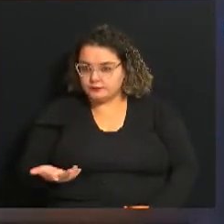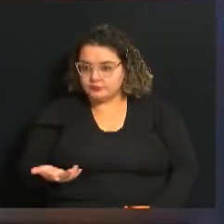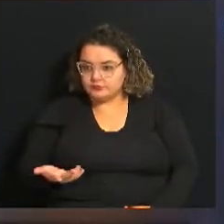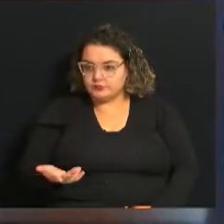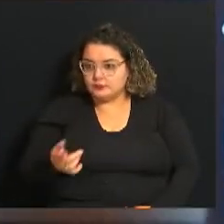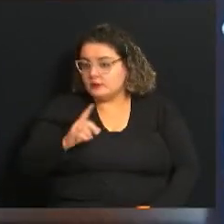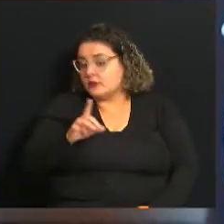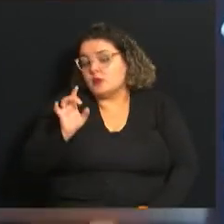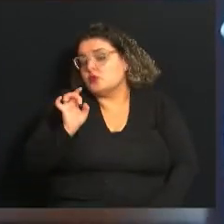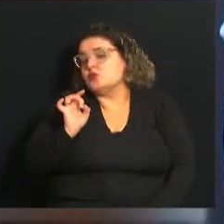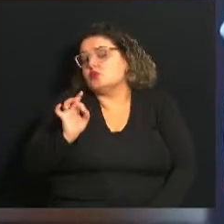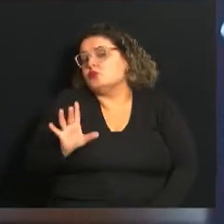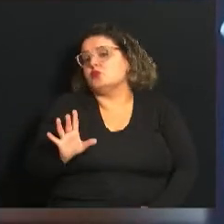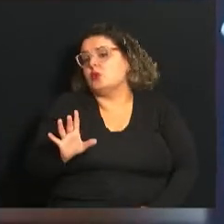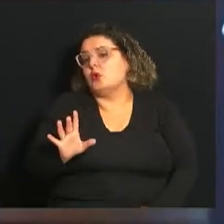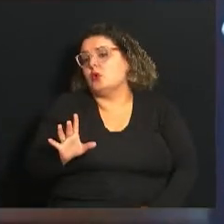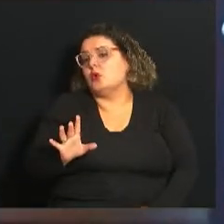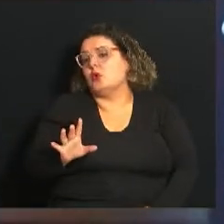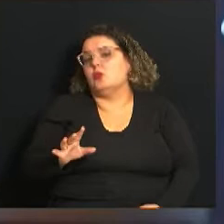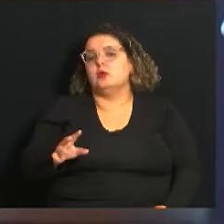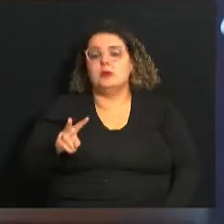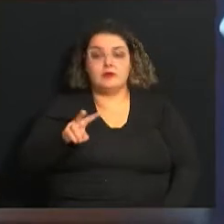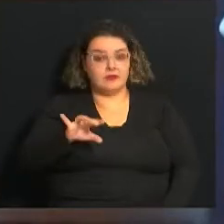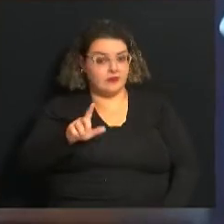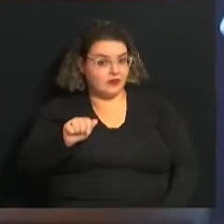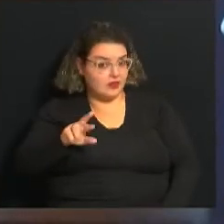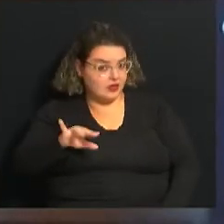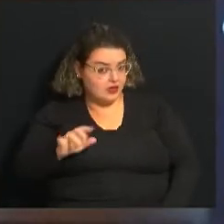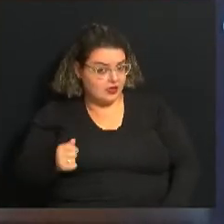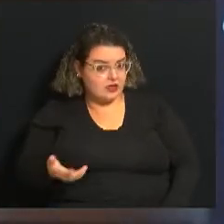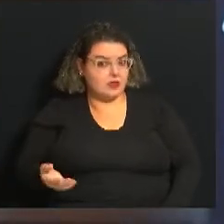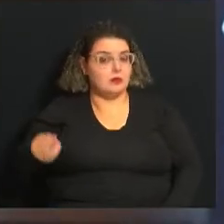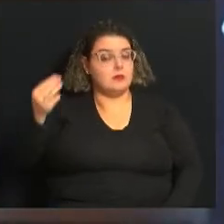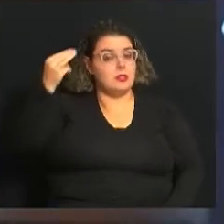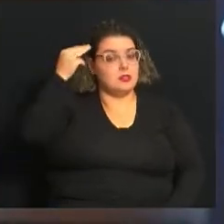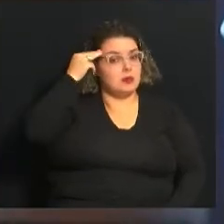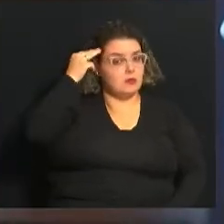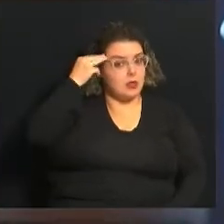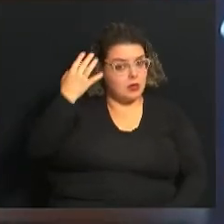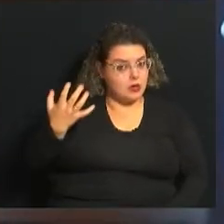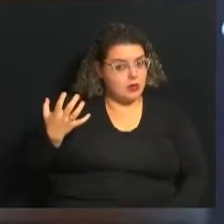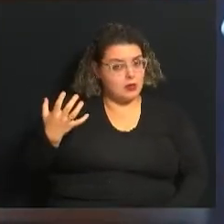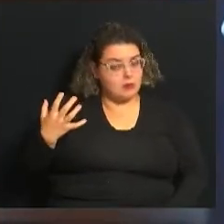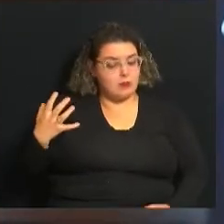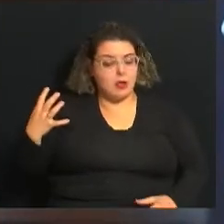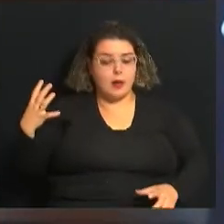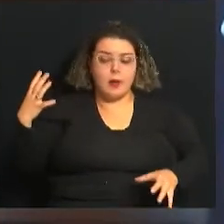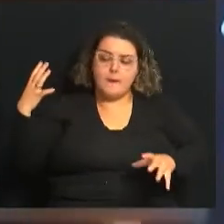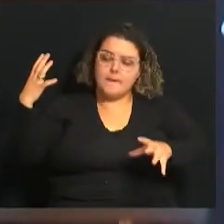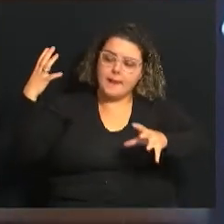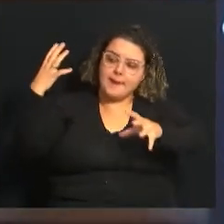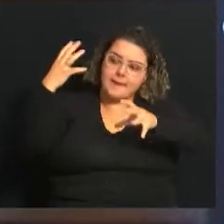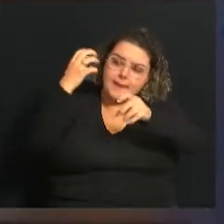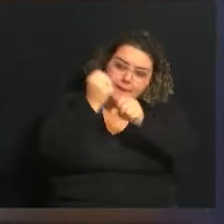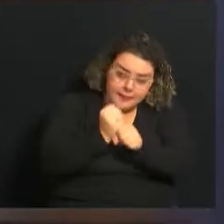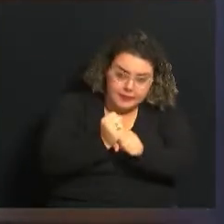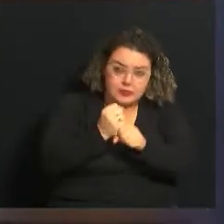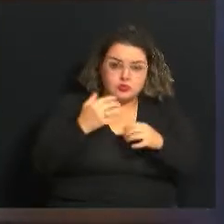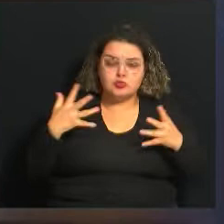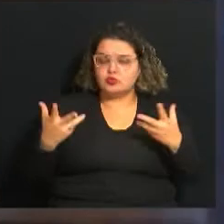apenas na questão viária, mas sim na mentalidade e na soma de todos os